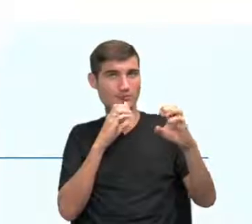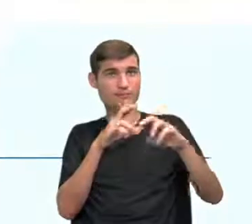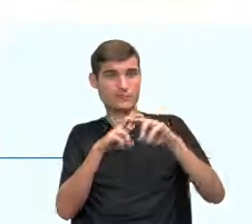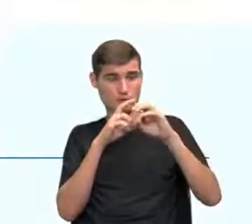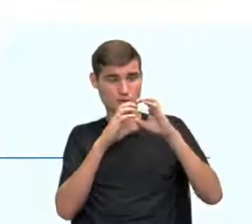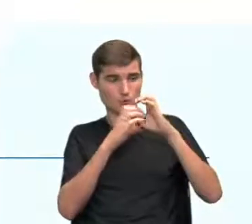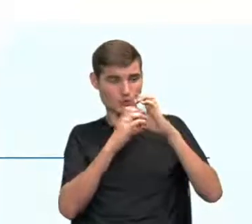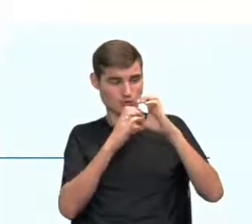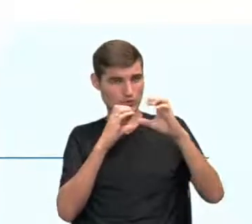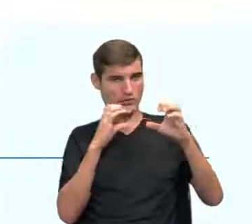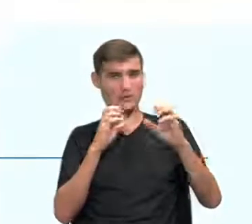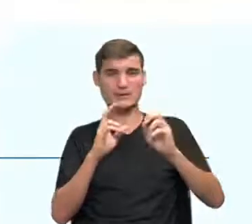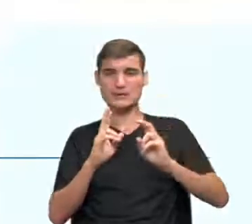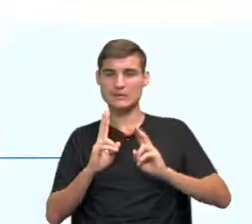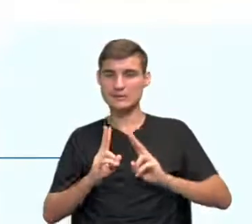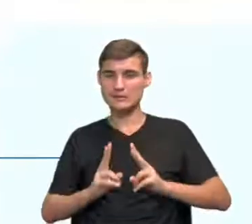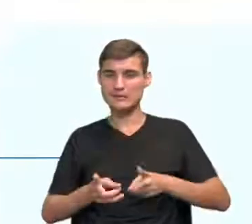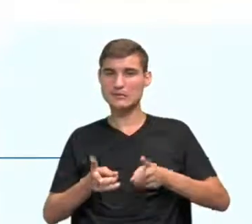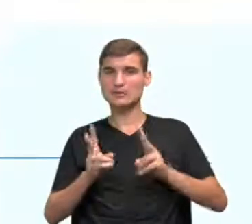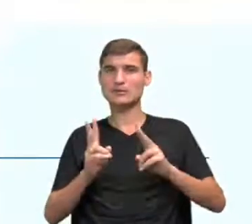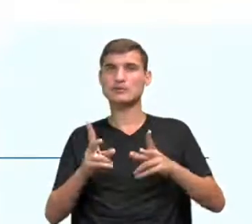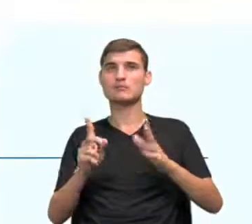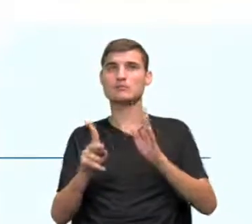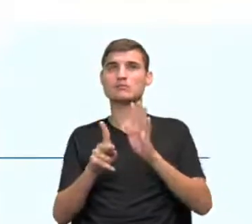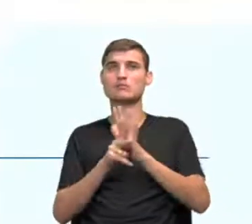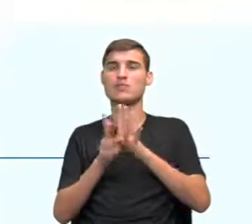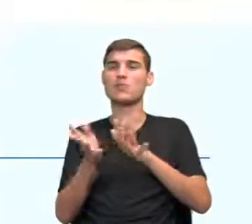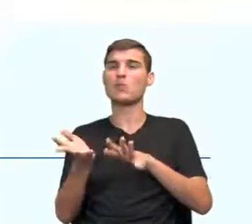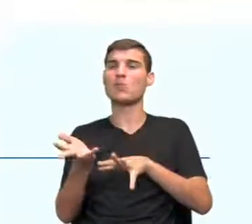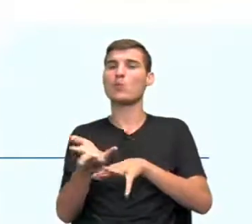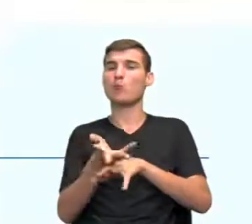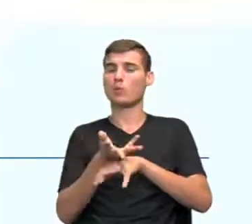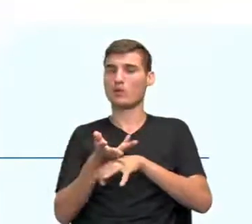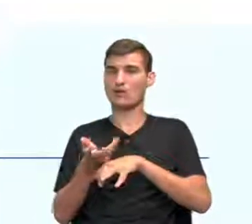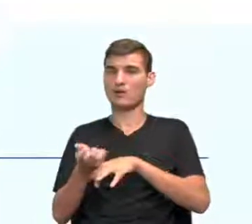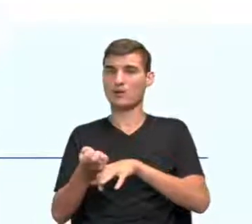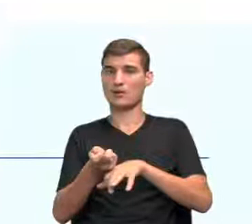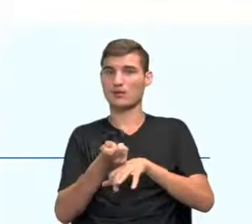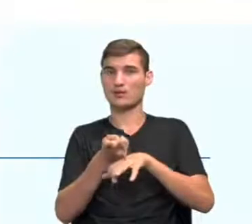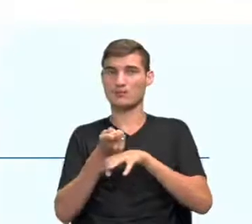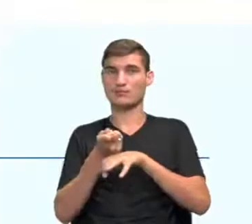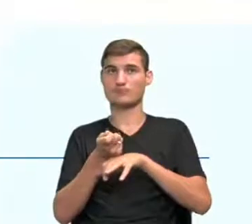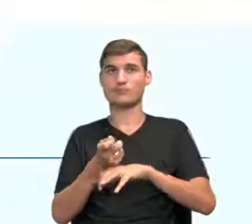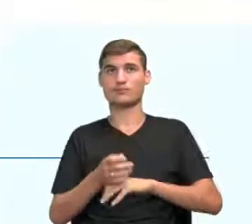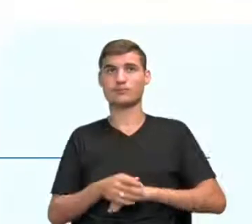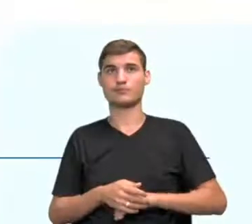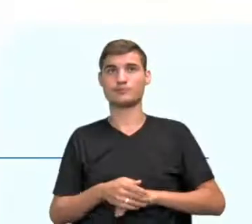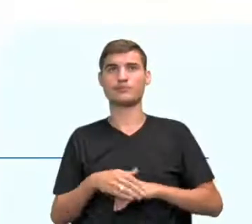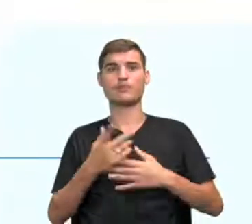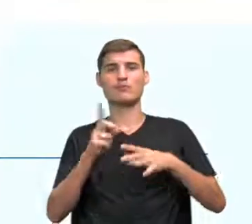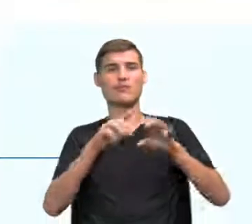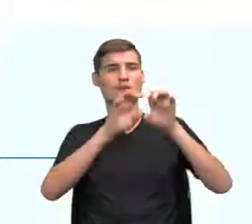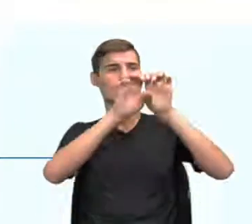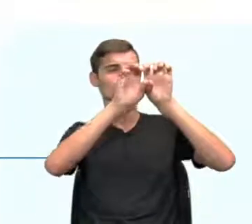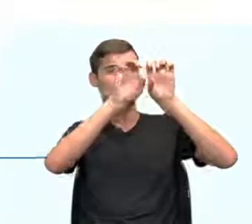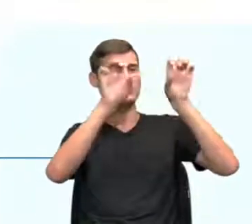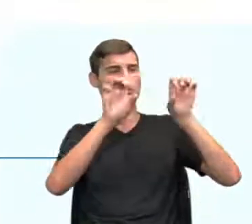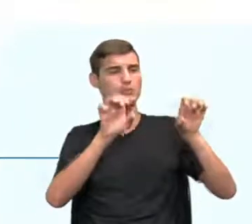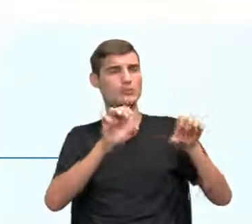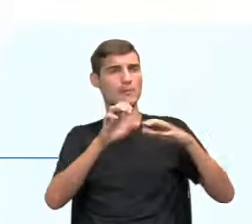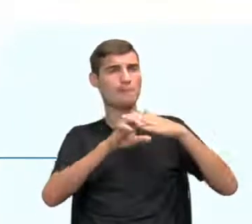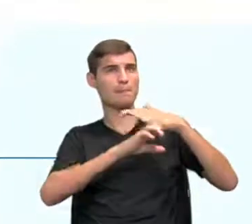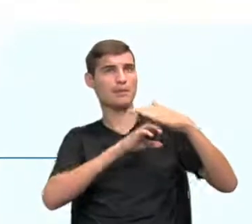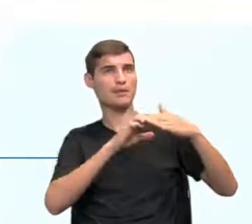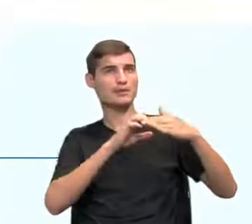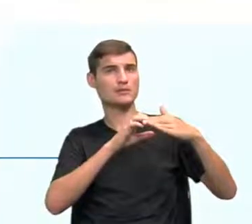engenheiro sempre presta consultoria com qualidade. Qual que é a estrutura da empresa? Que hardware